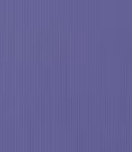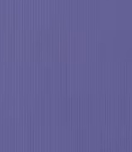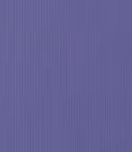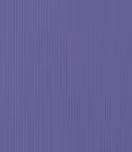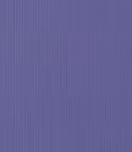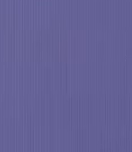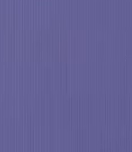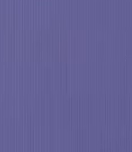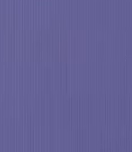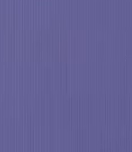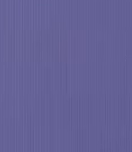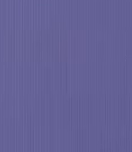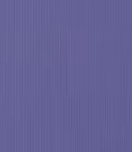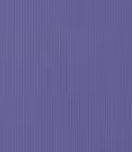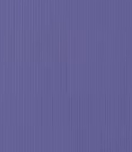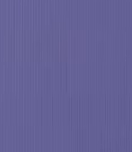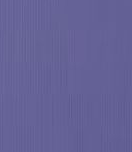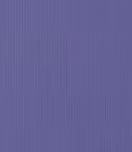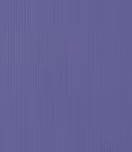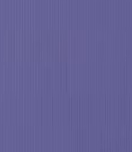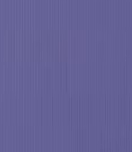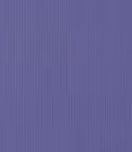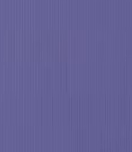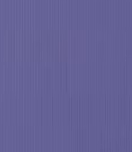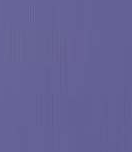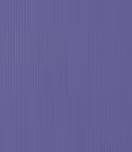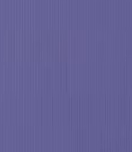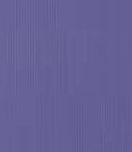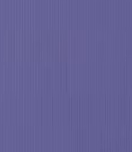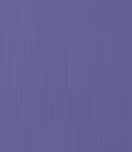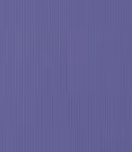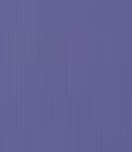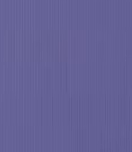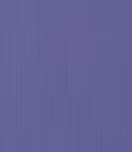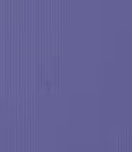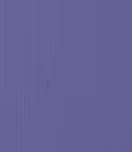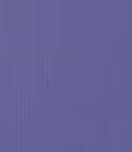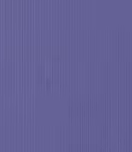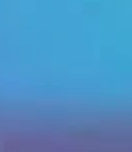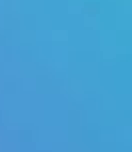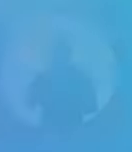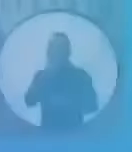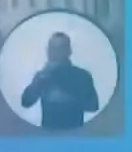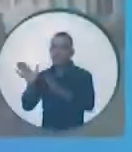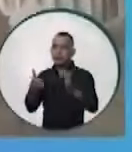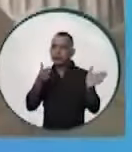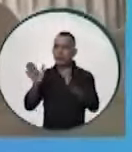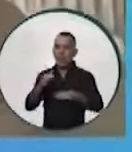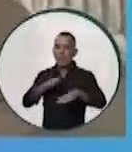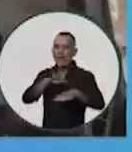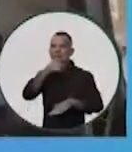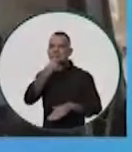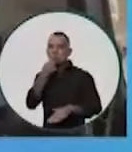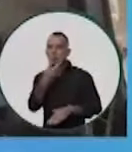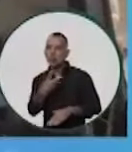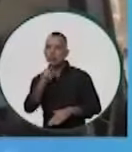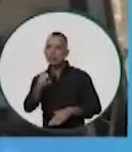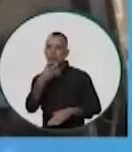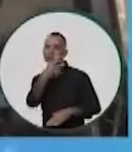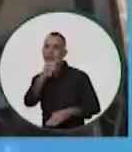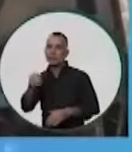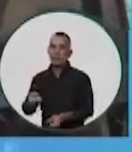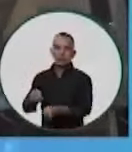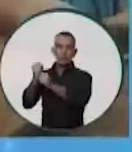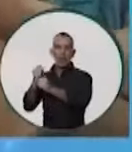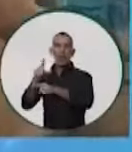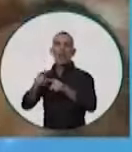reduzir cerca de 10% da energia consumida em nossas operações. Sobre resíduos, temos o Reviva, nosso